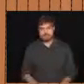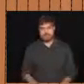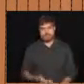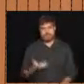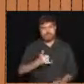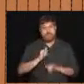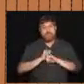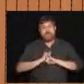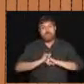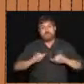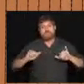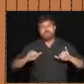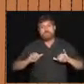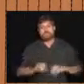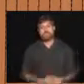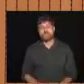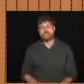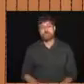dizer que,